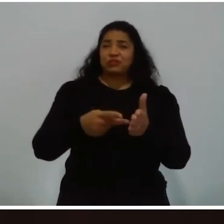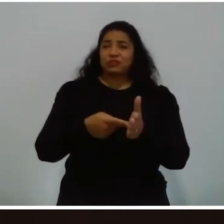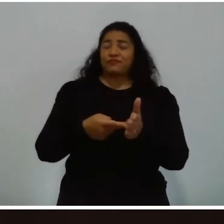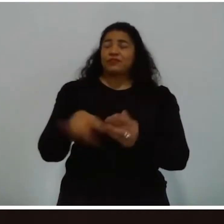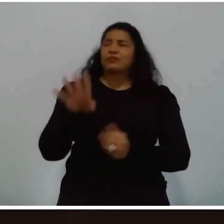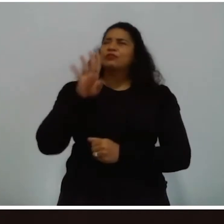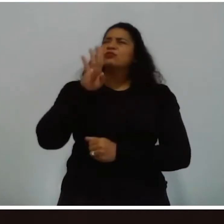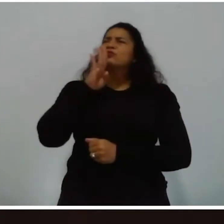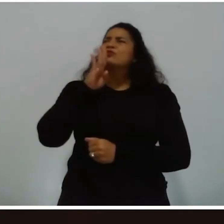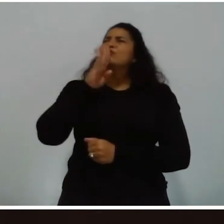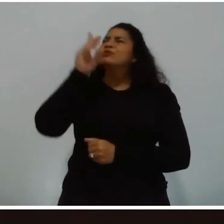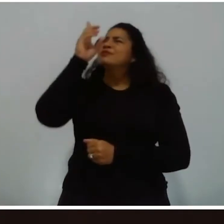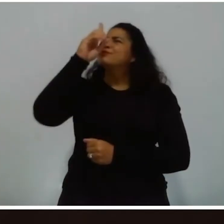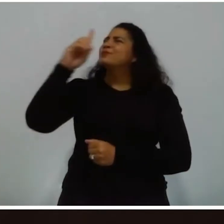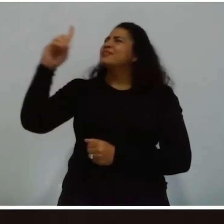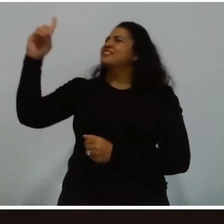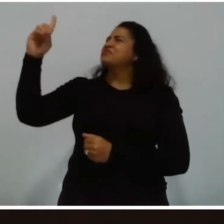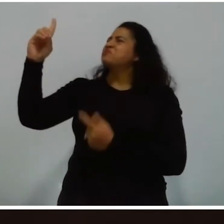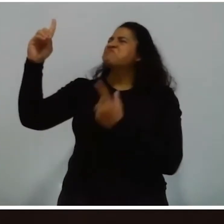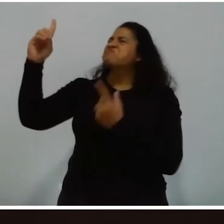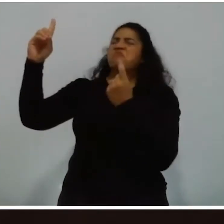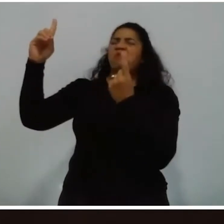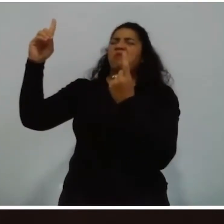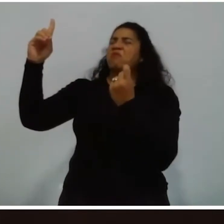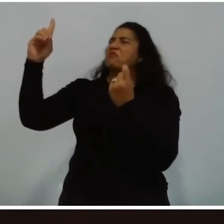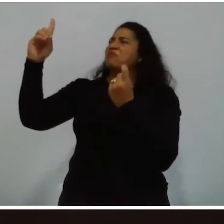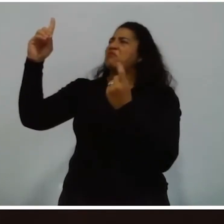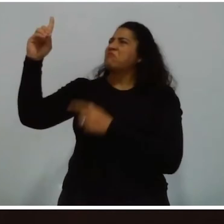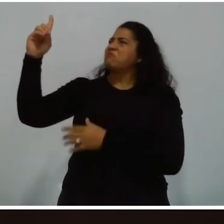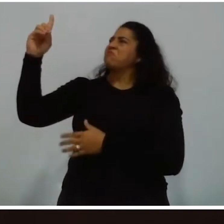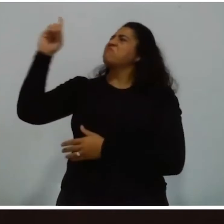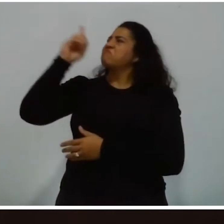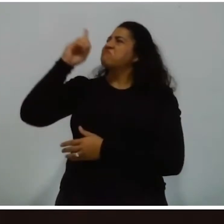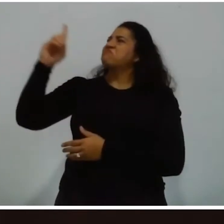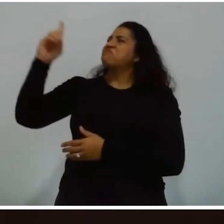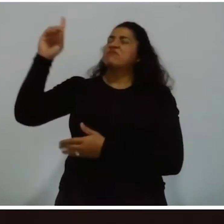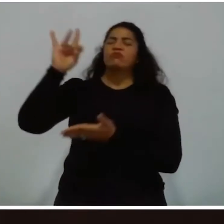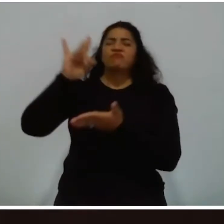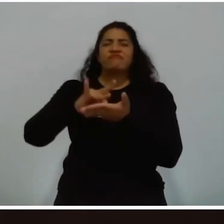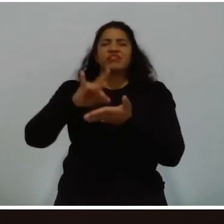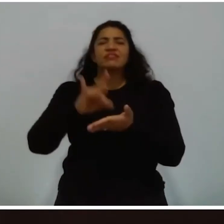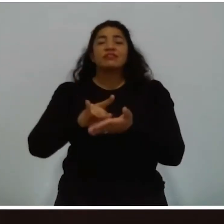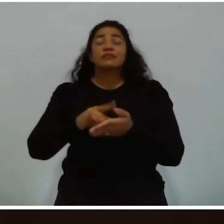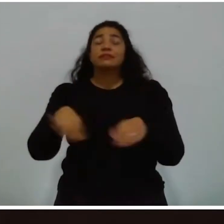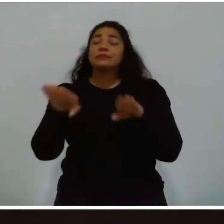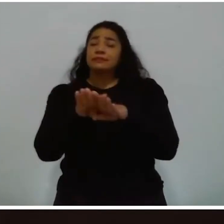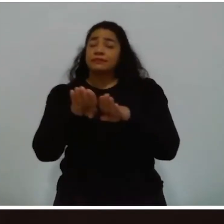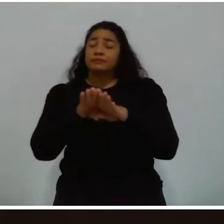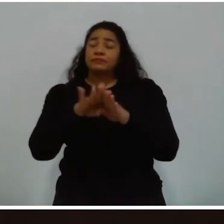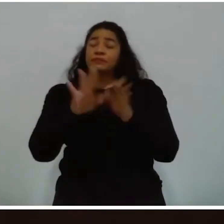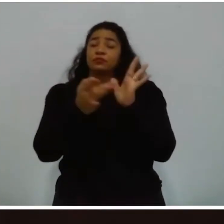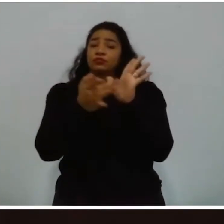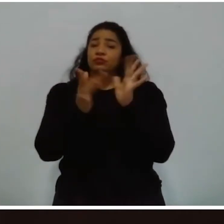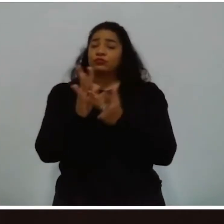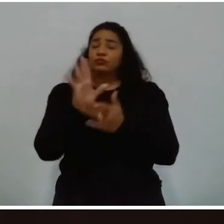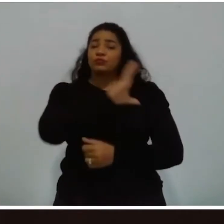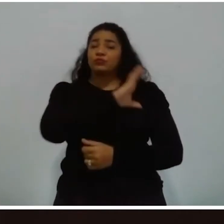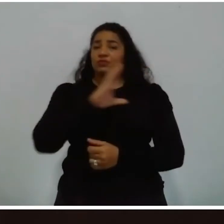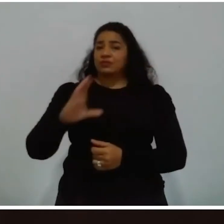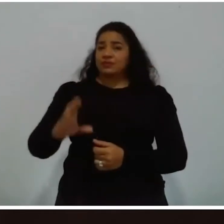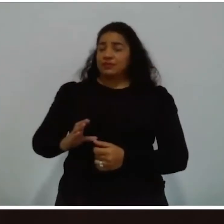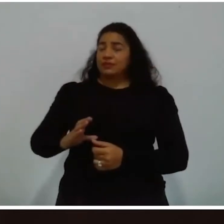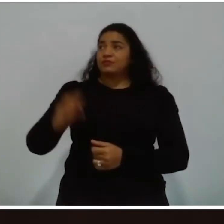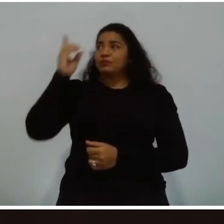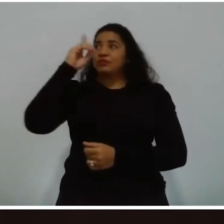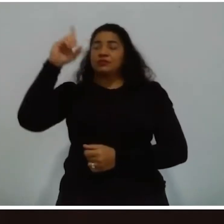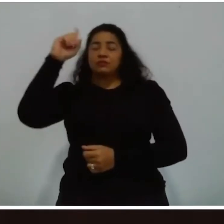único Deus verdadeiro, e a Jesus Cristo, a quem enviaste. Tá? Não está